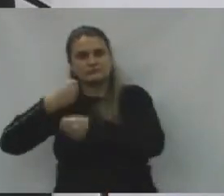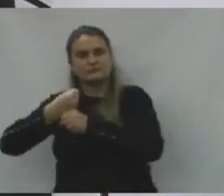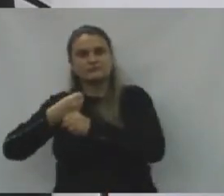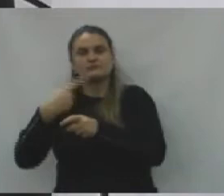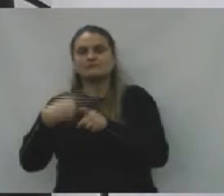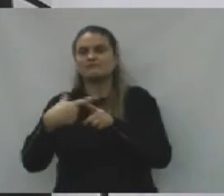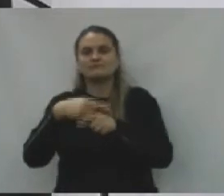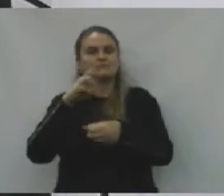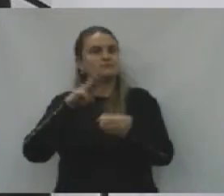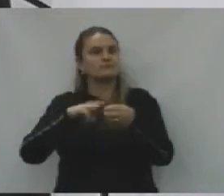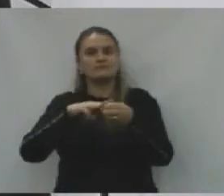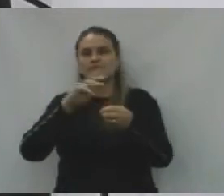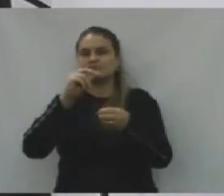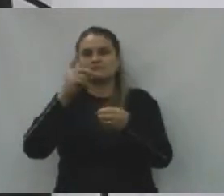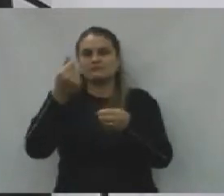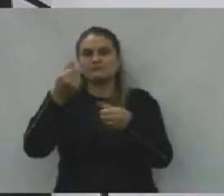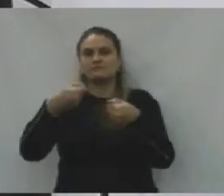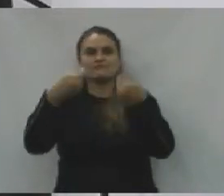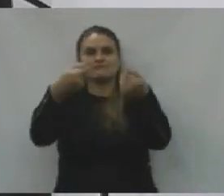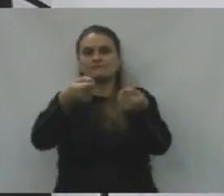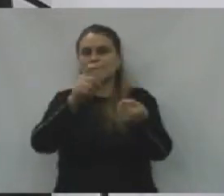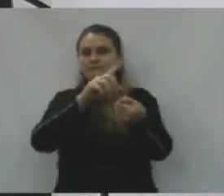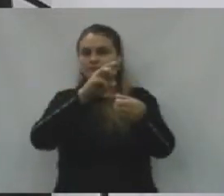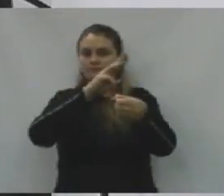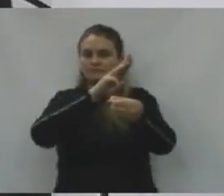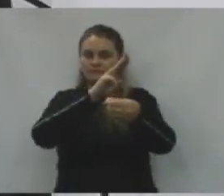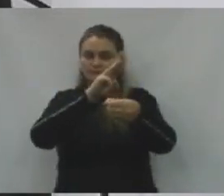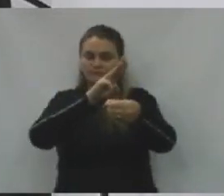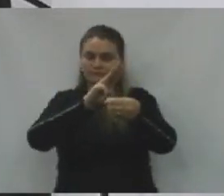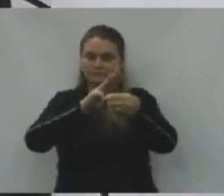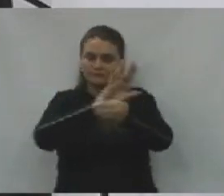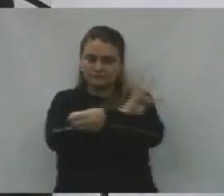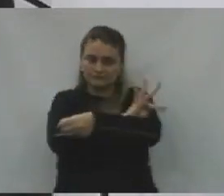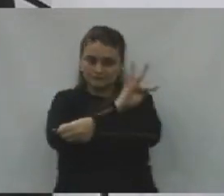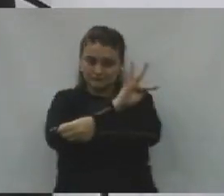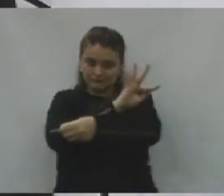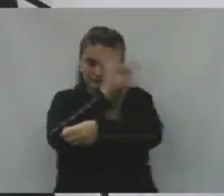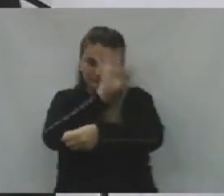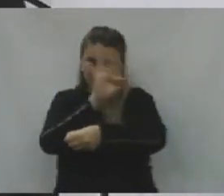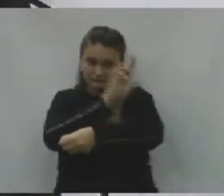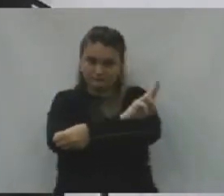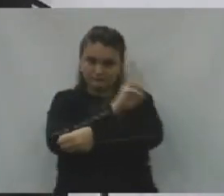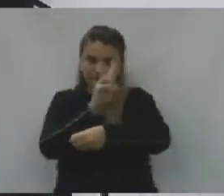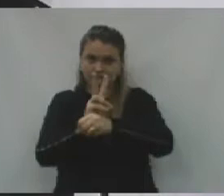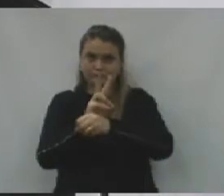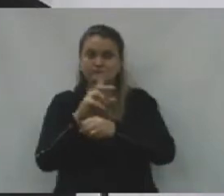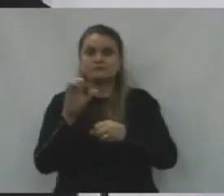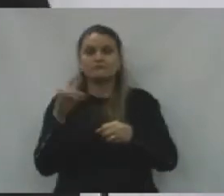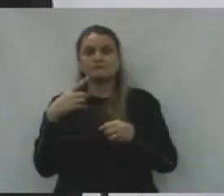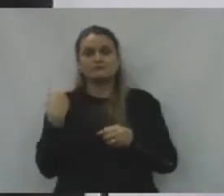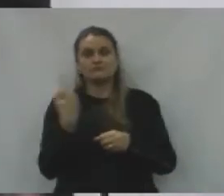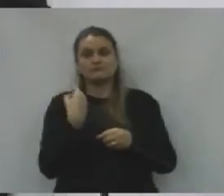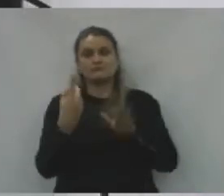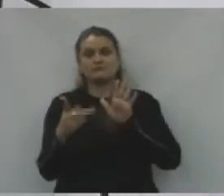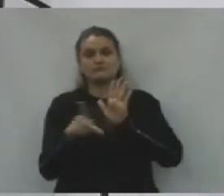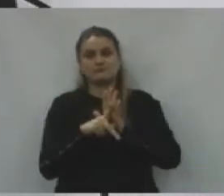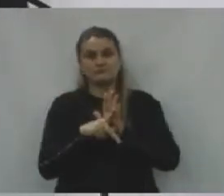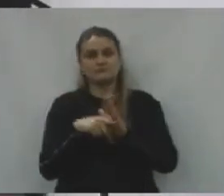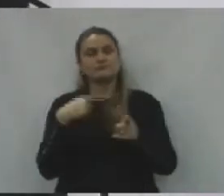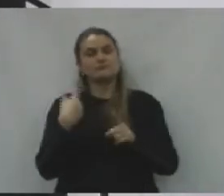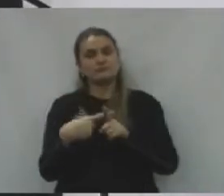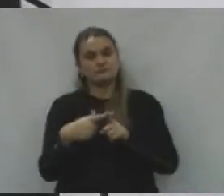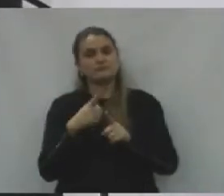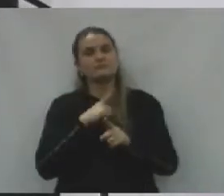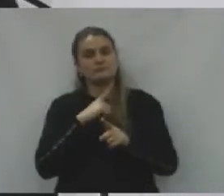que o município não repassa qualquer fomento, não repassa mais para a Uniuv, para a sua manutenção, ela vive de receita própria, pois